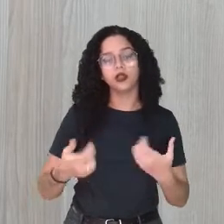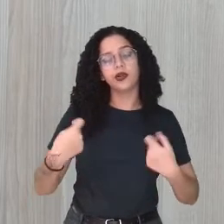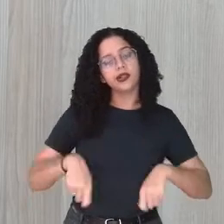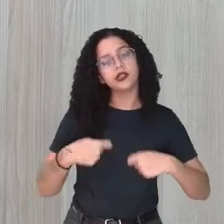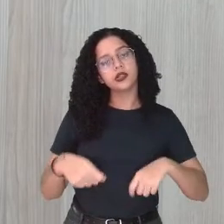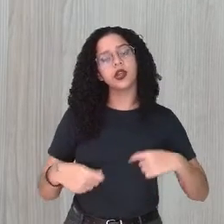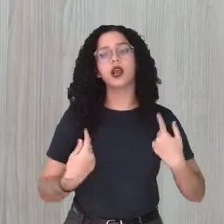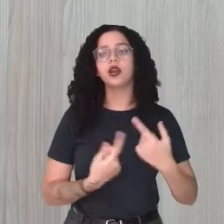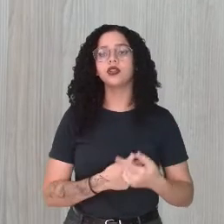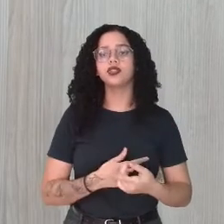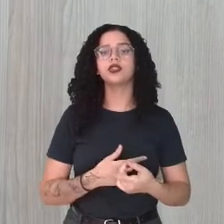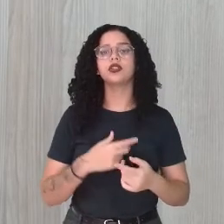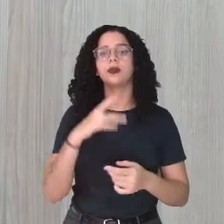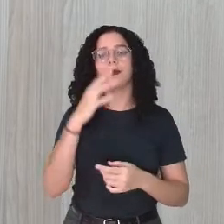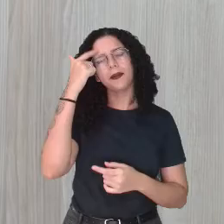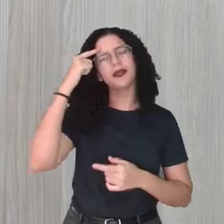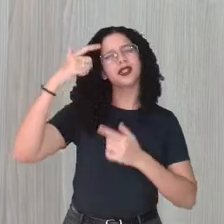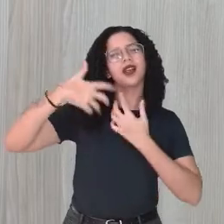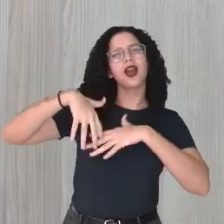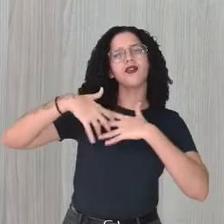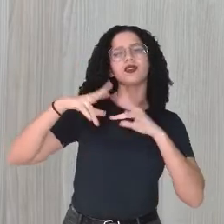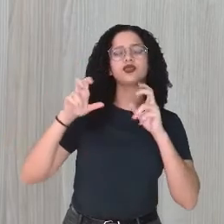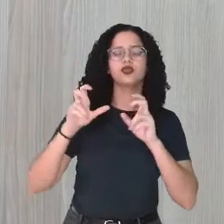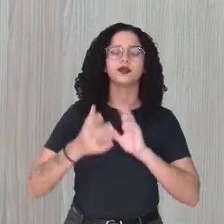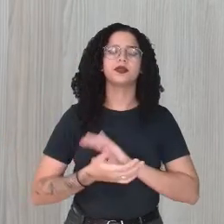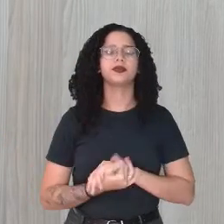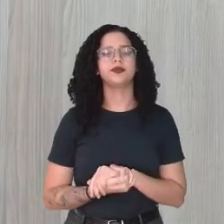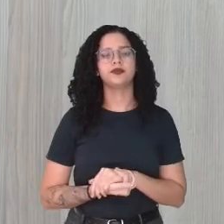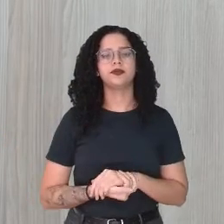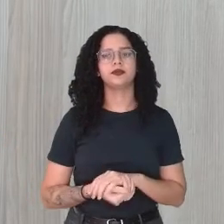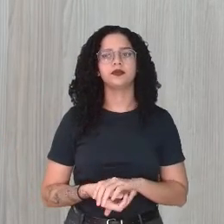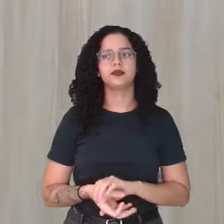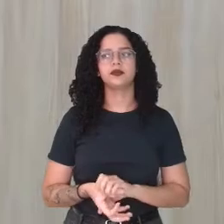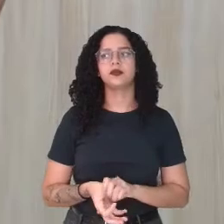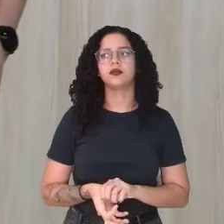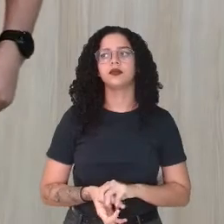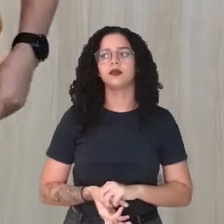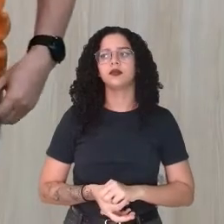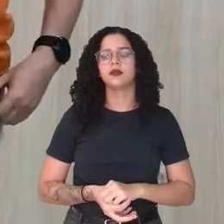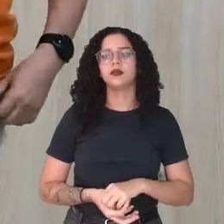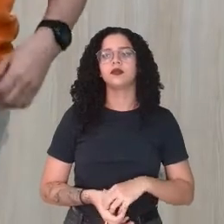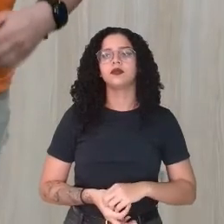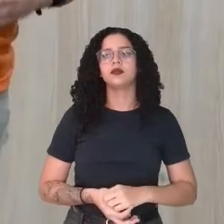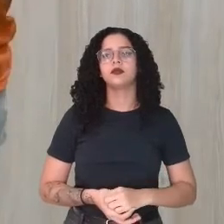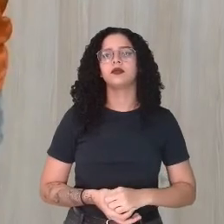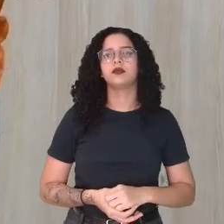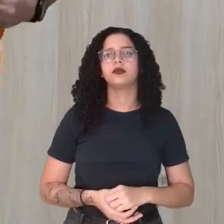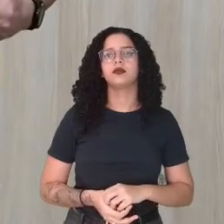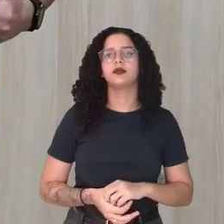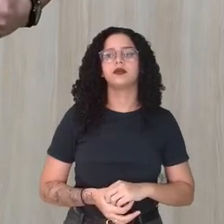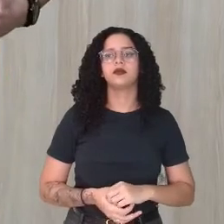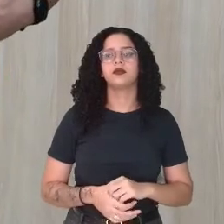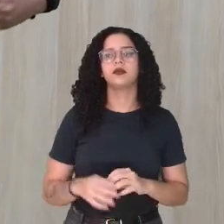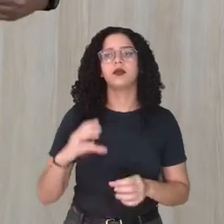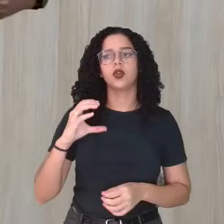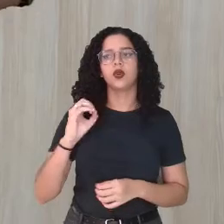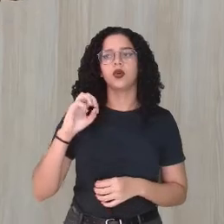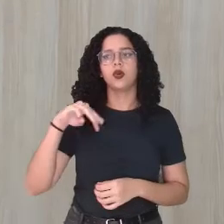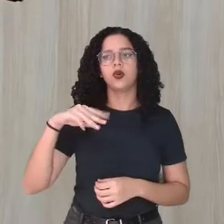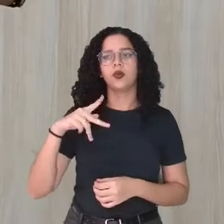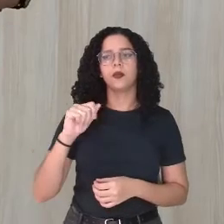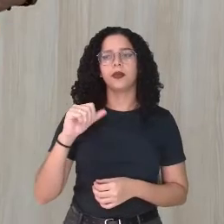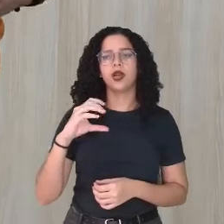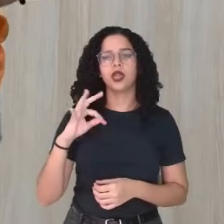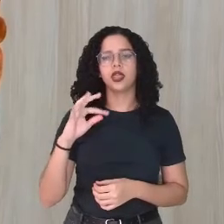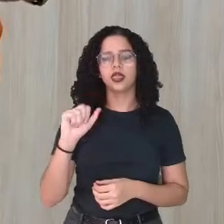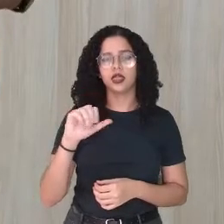gente possa pensar, refletir sobre isso. Beleza. E uma fala a questão do trator, da compactação. Embora hoje possa